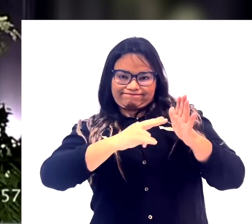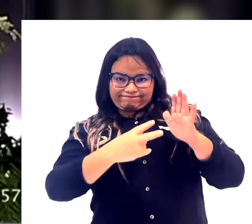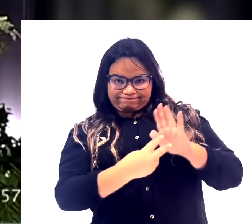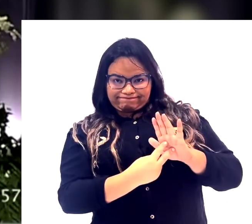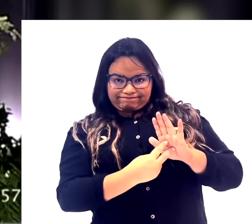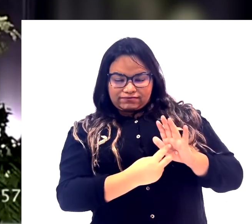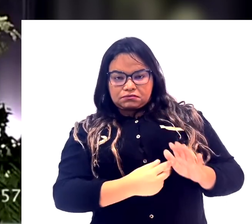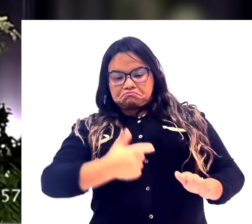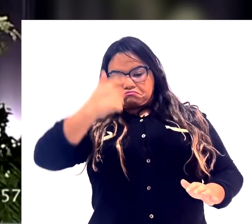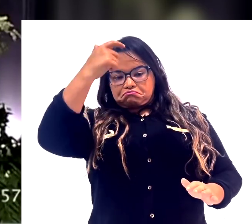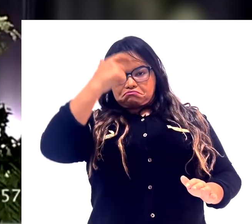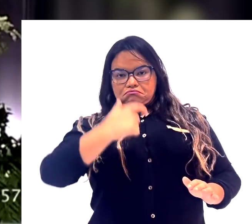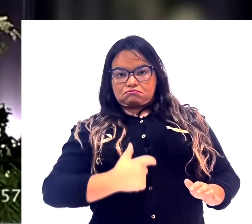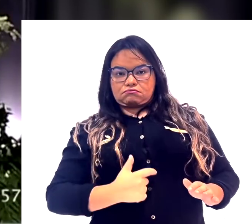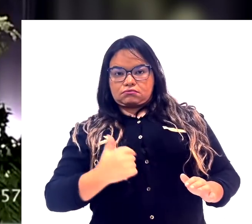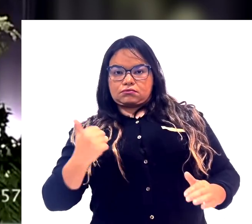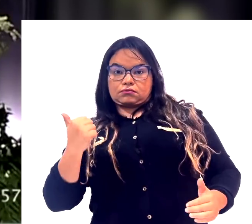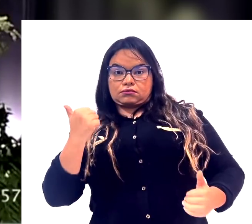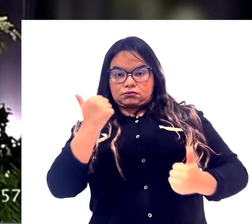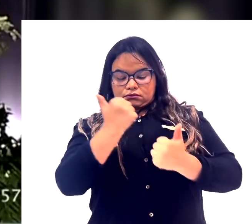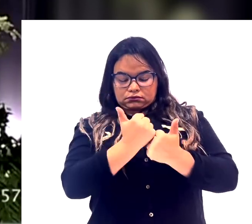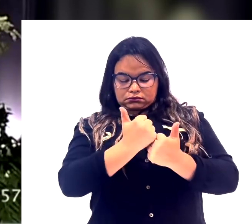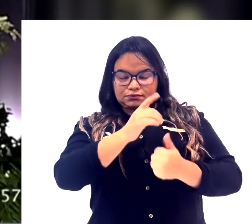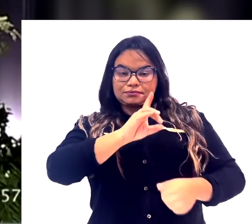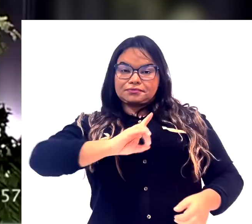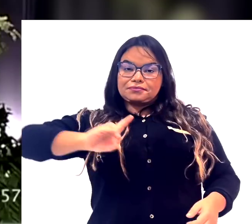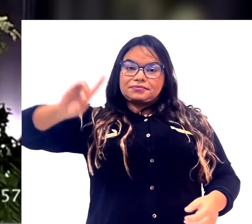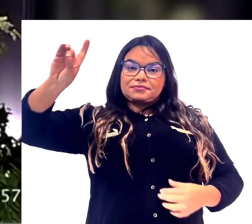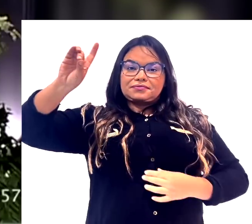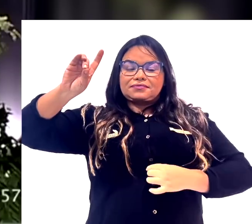colocando o homem no lugar onde Deus deveria estar.